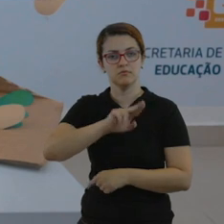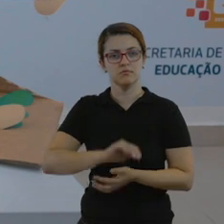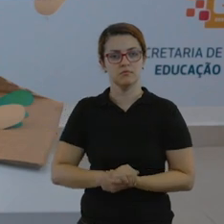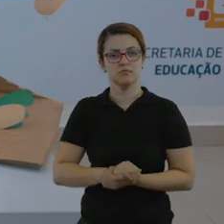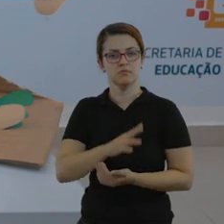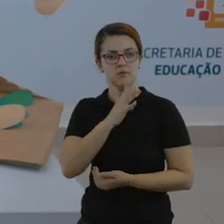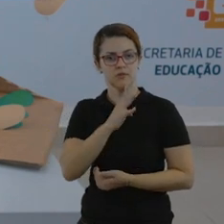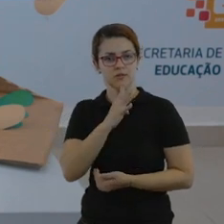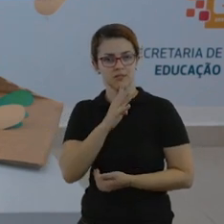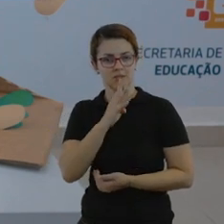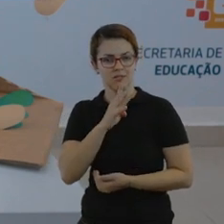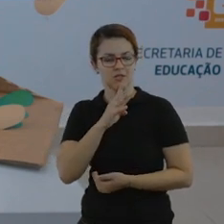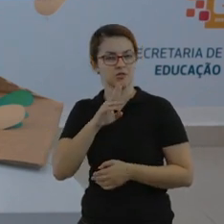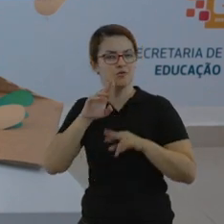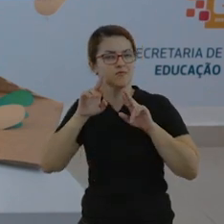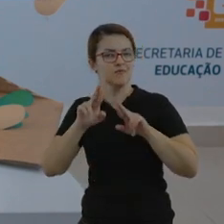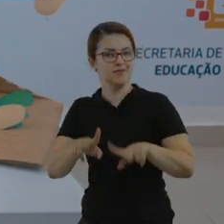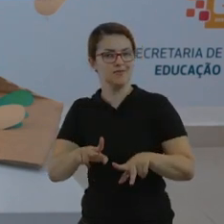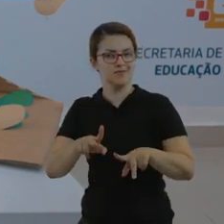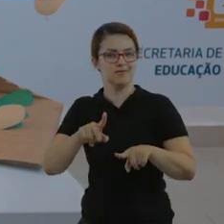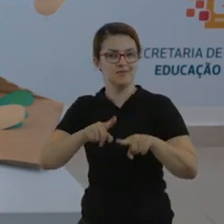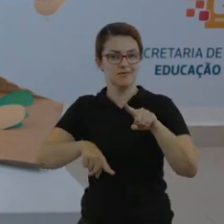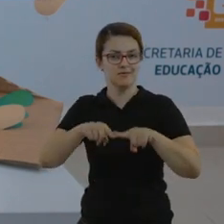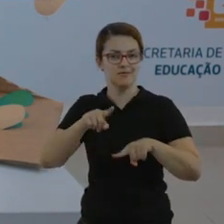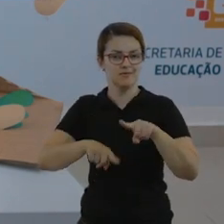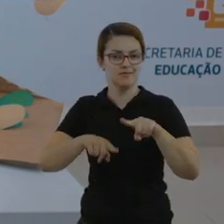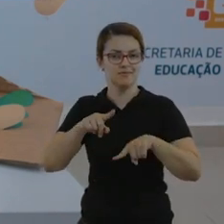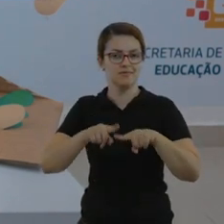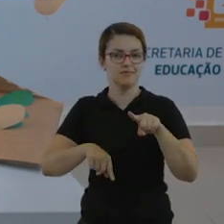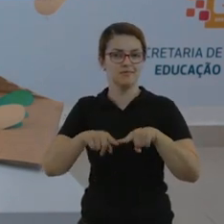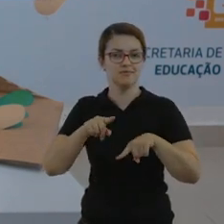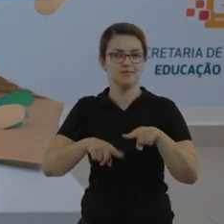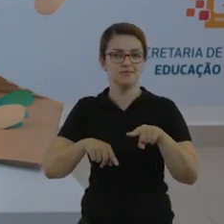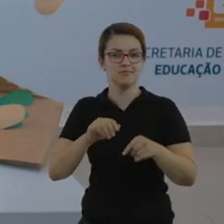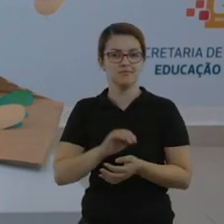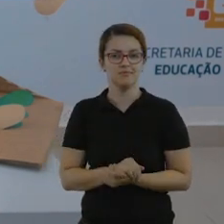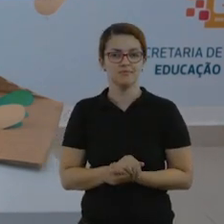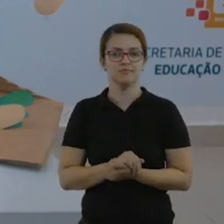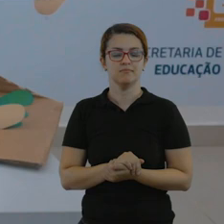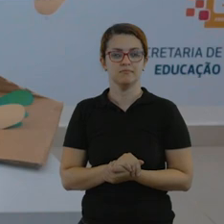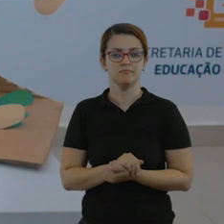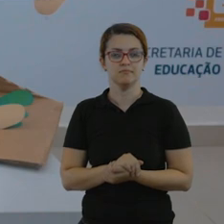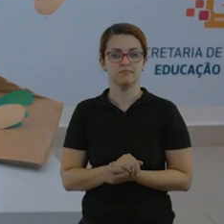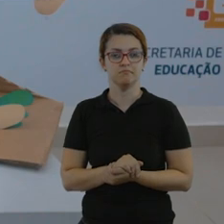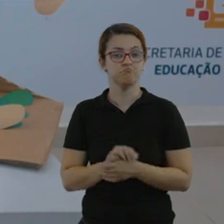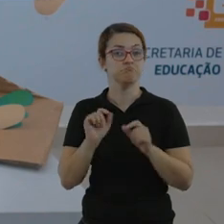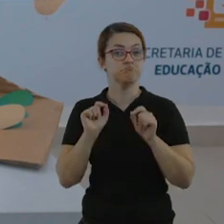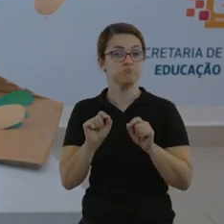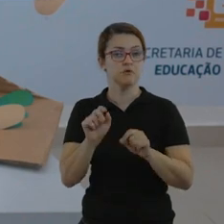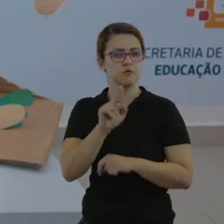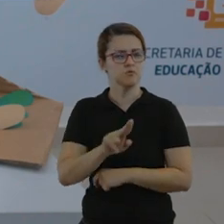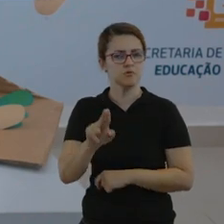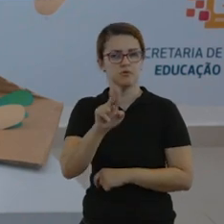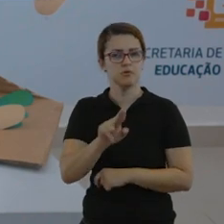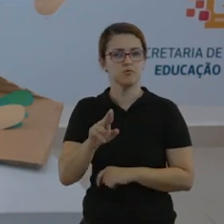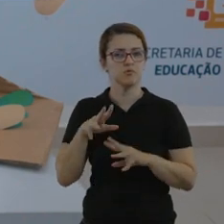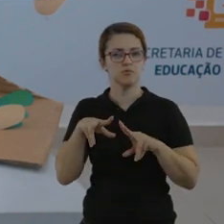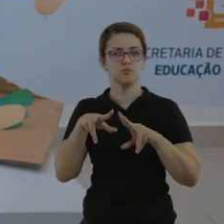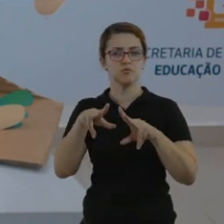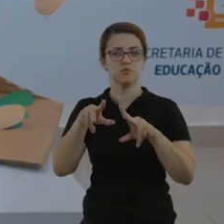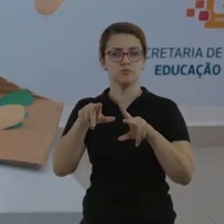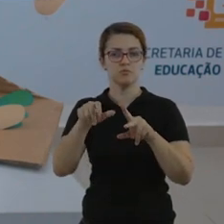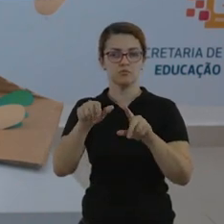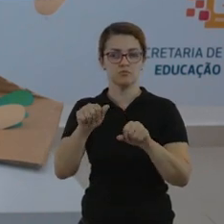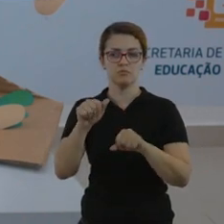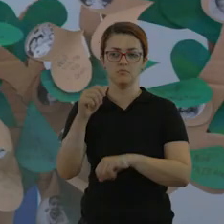vão conhecer materiais diferentes. Vão poder trabalhar com reciclagem. A gente vai usar tudo isso com o